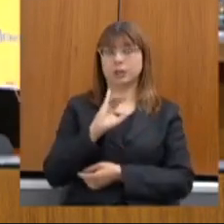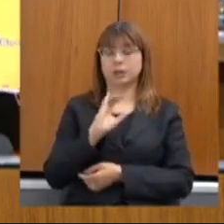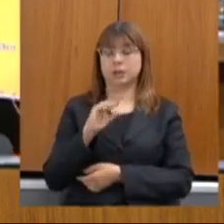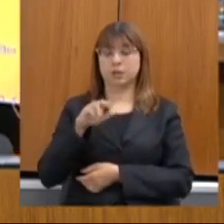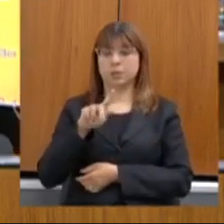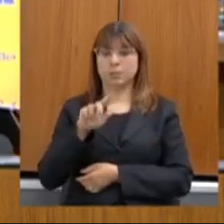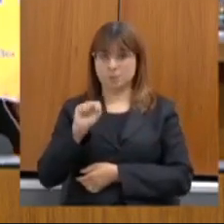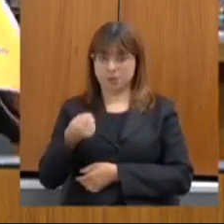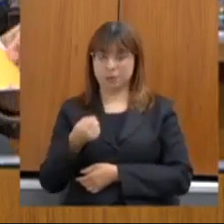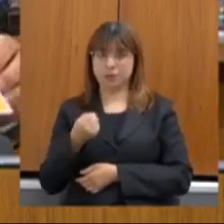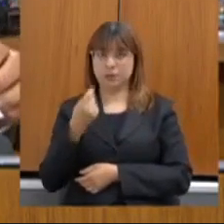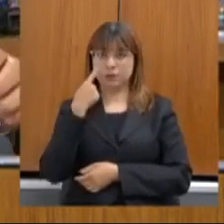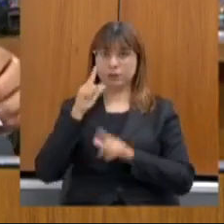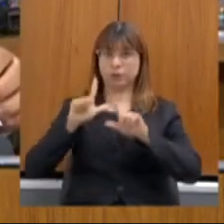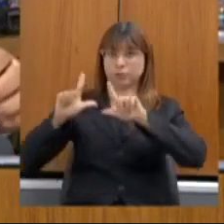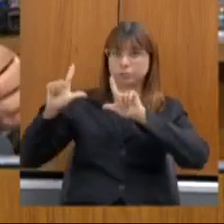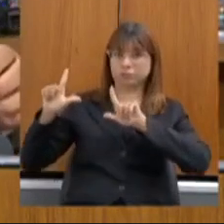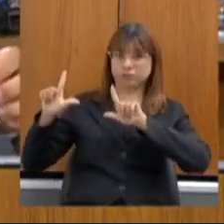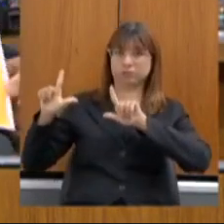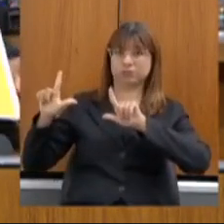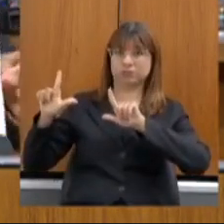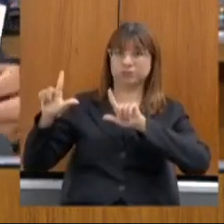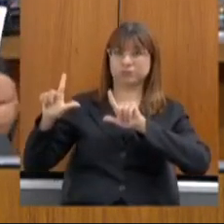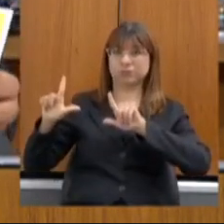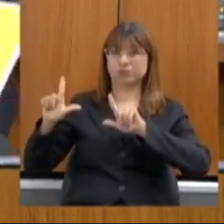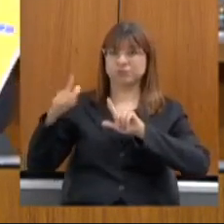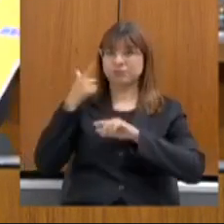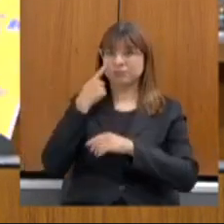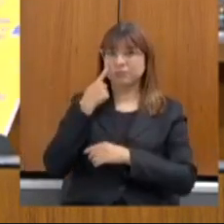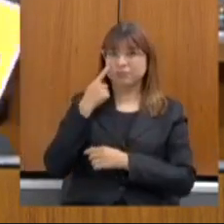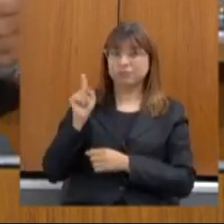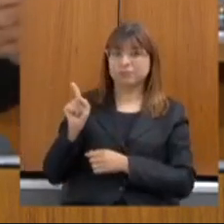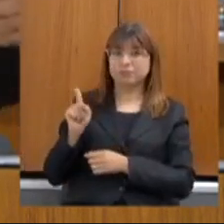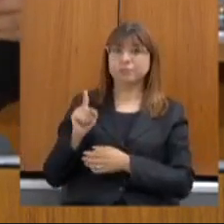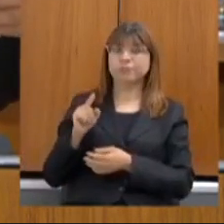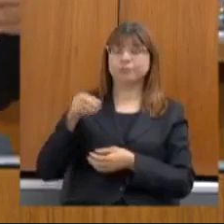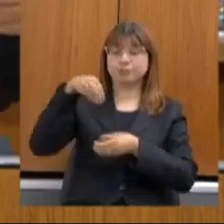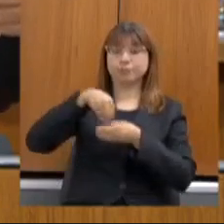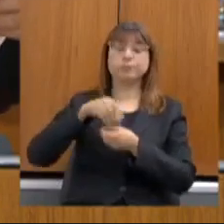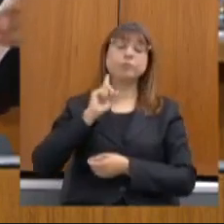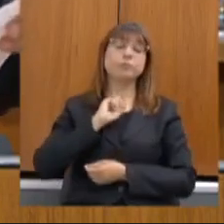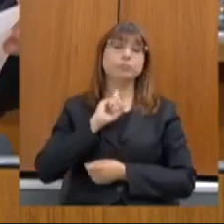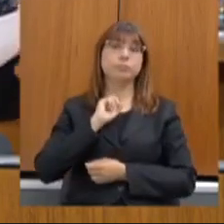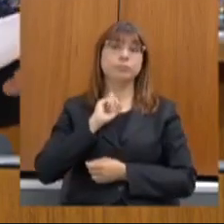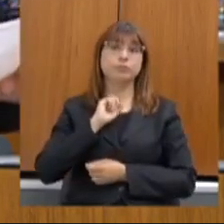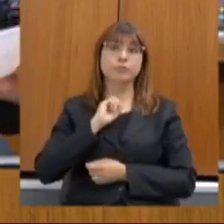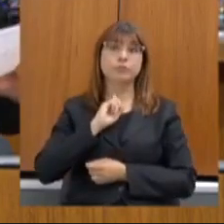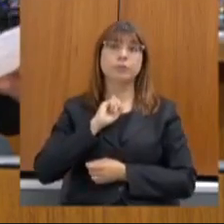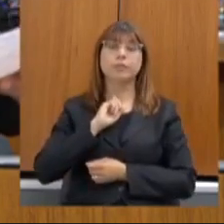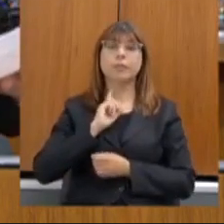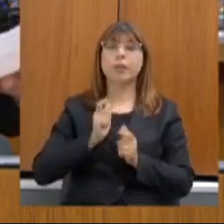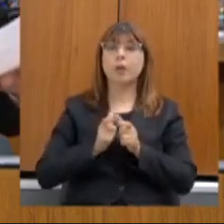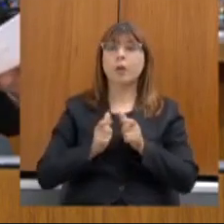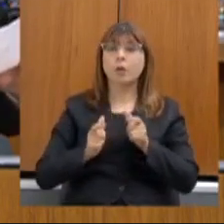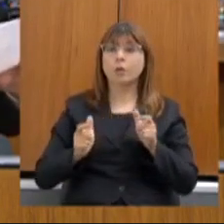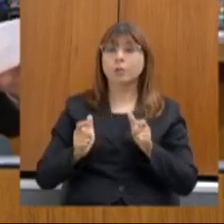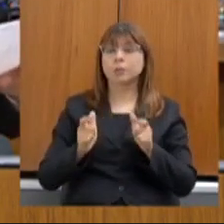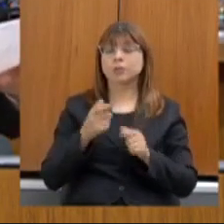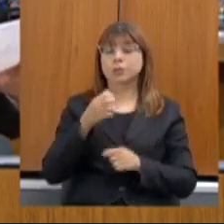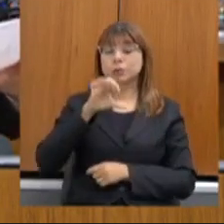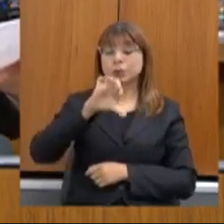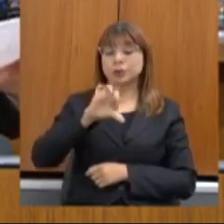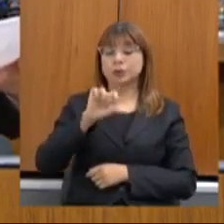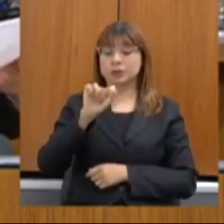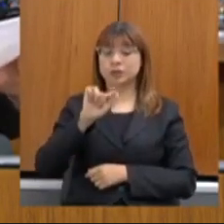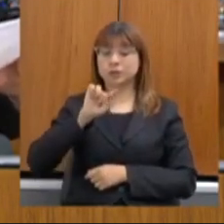as pessoas aqui nosso presidentes é em Minas Gerais houve um crescimento de